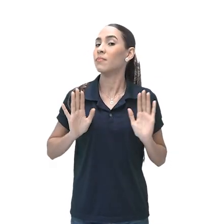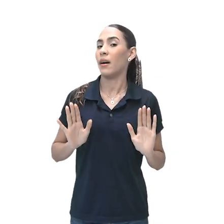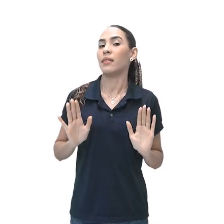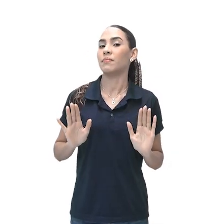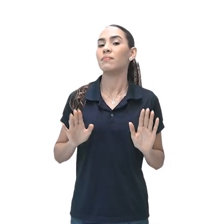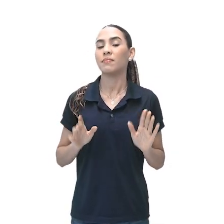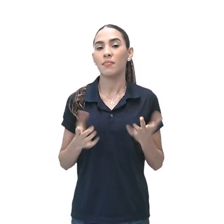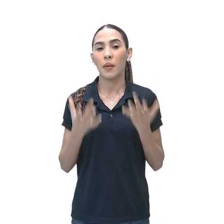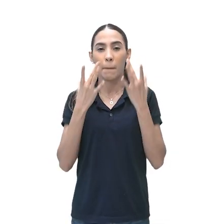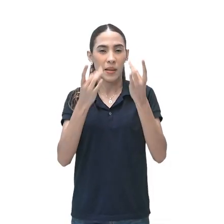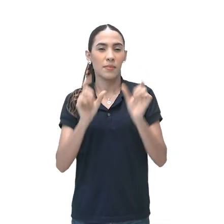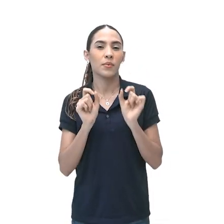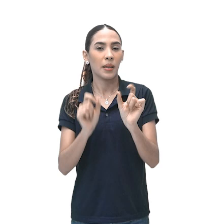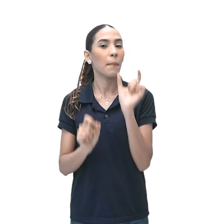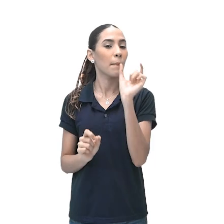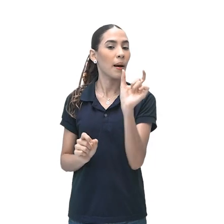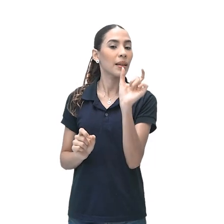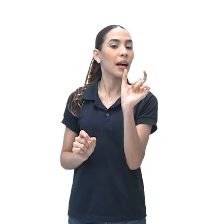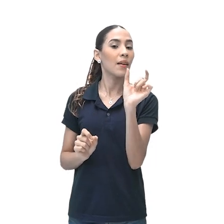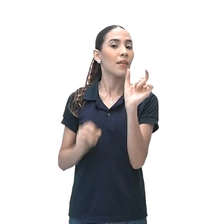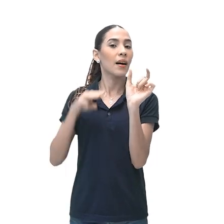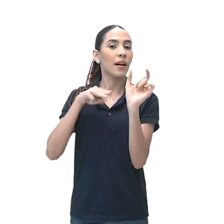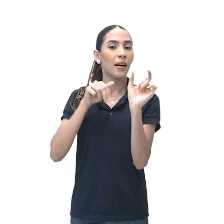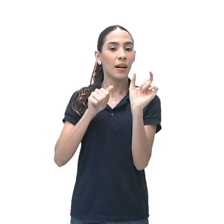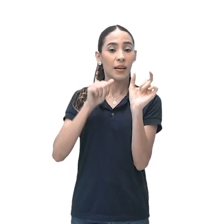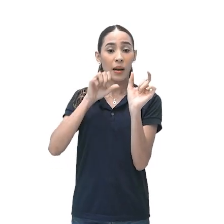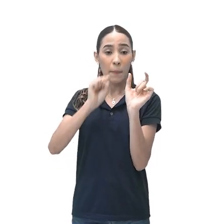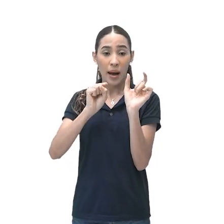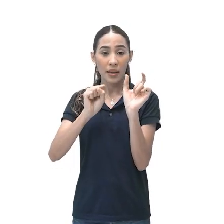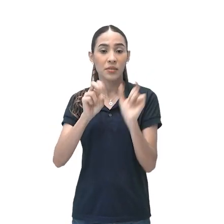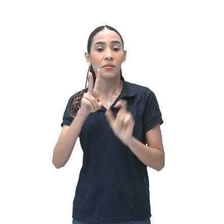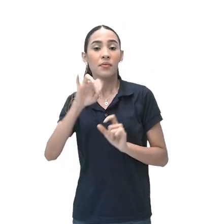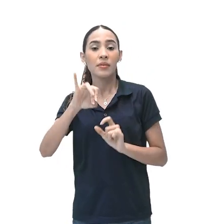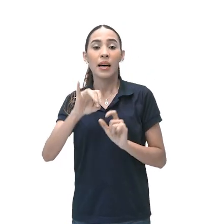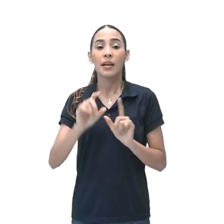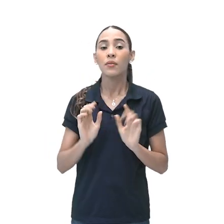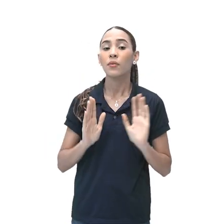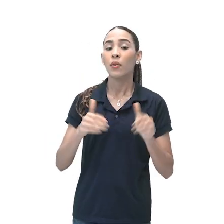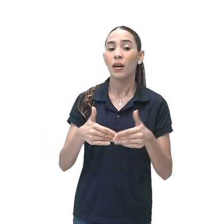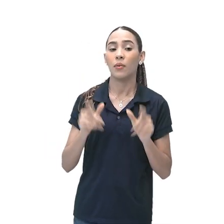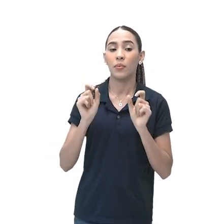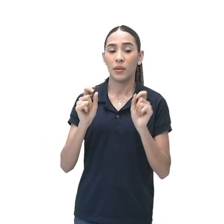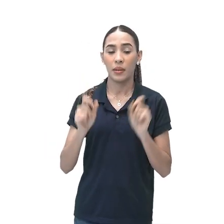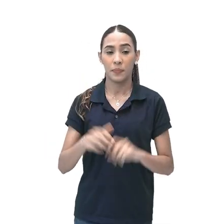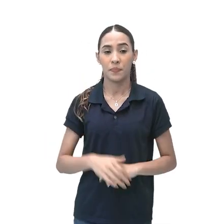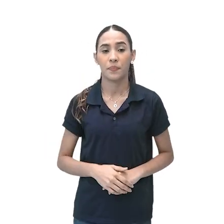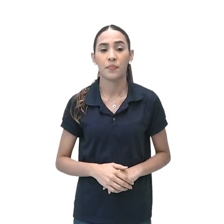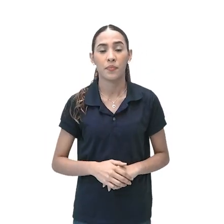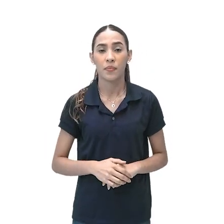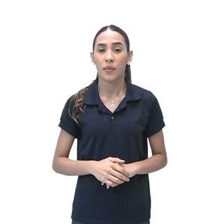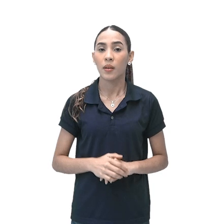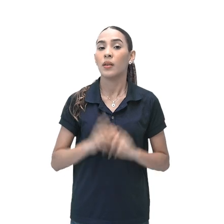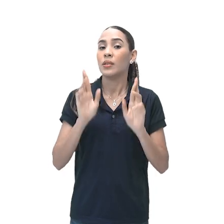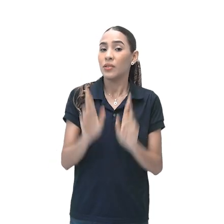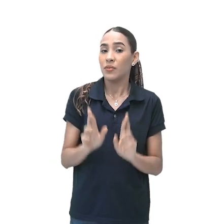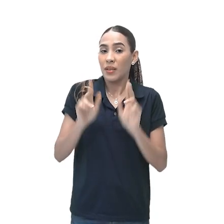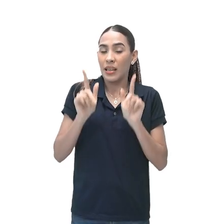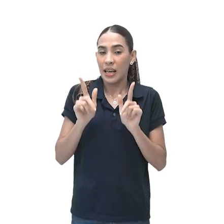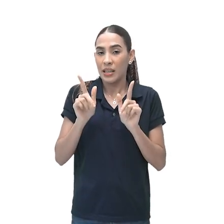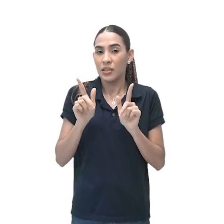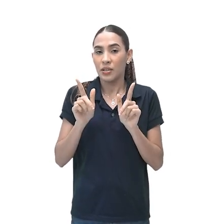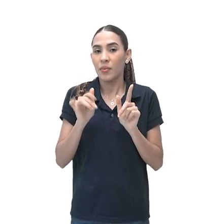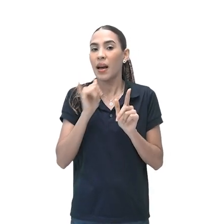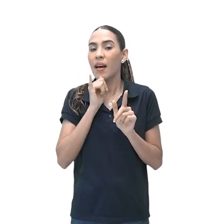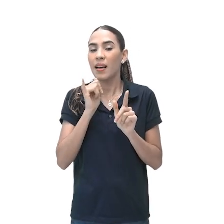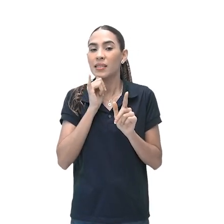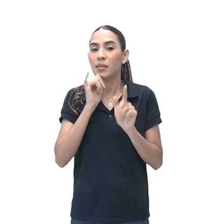Mas, observe que essa palavra aí, o mas, vai trazer uma contrariedade, uma oposição